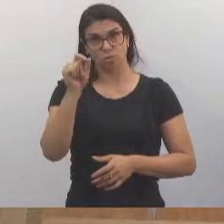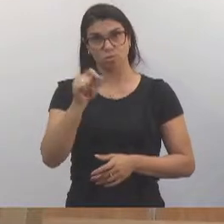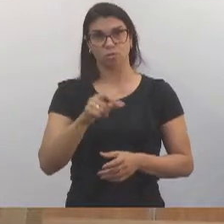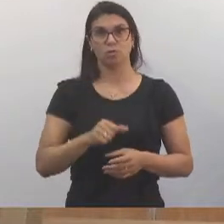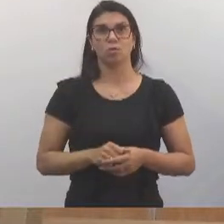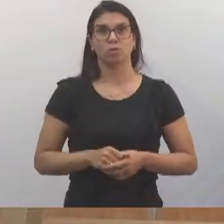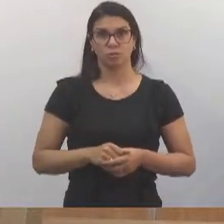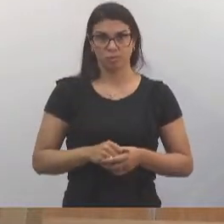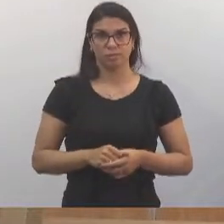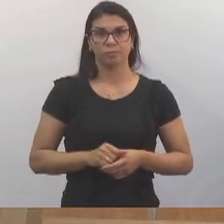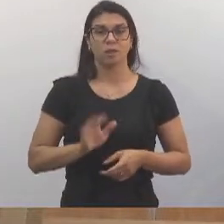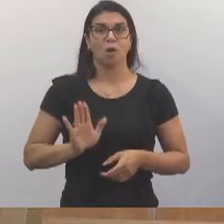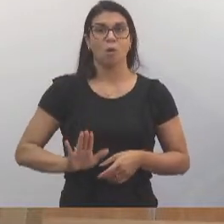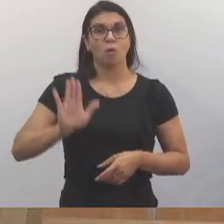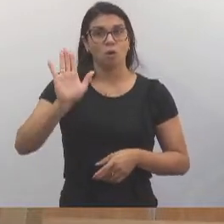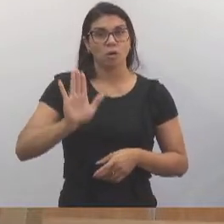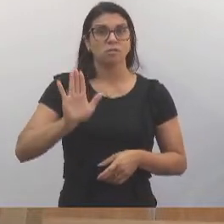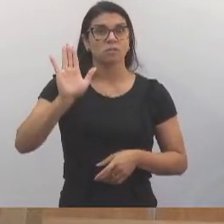candidato